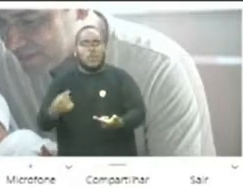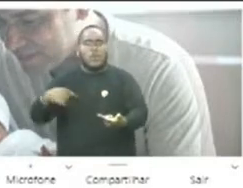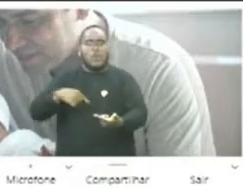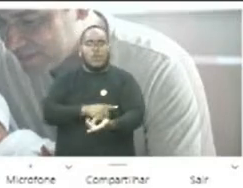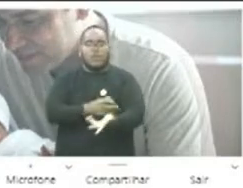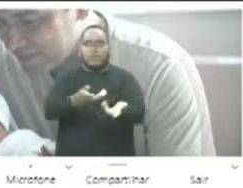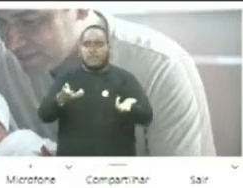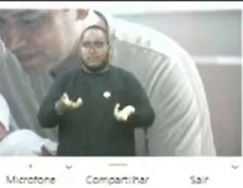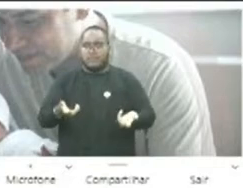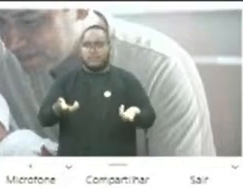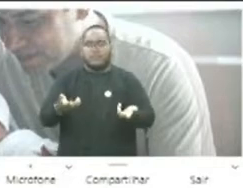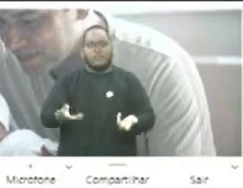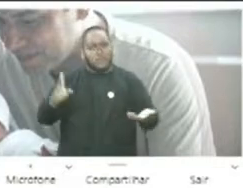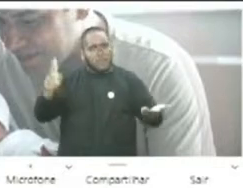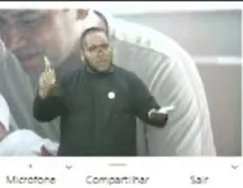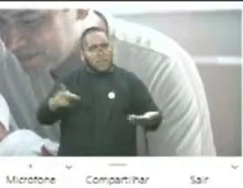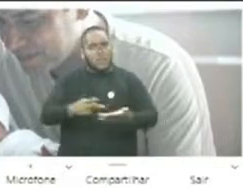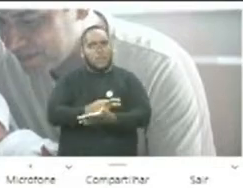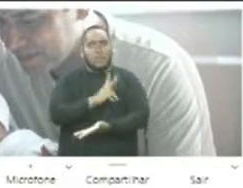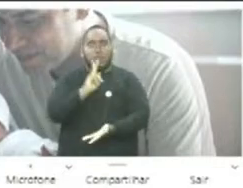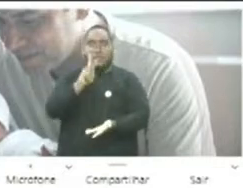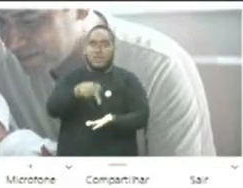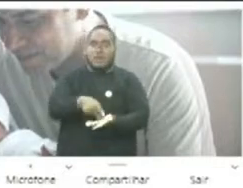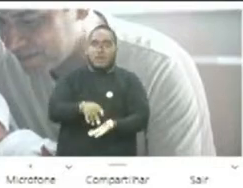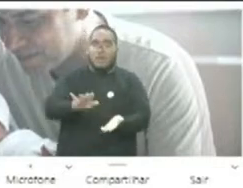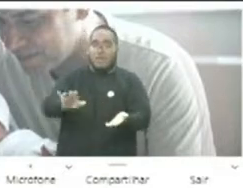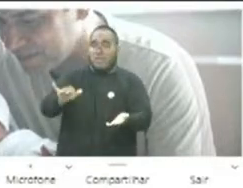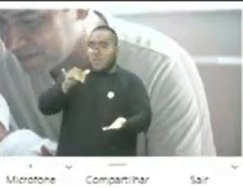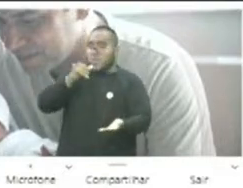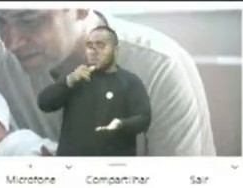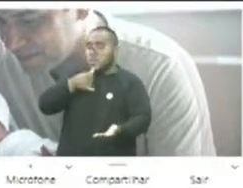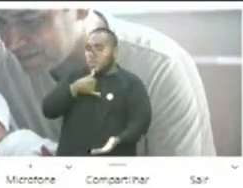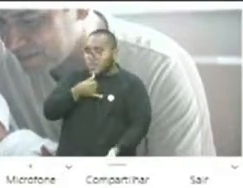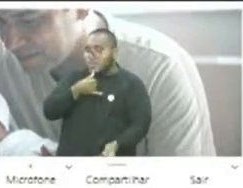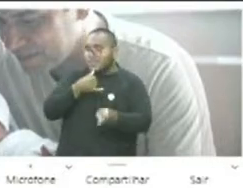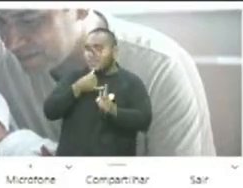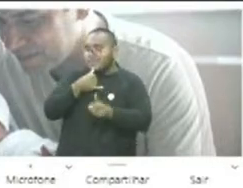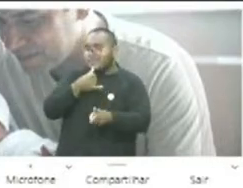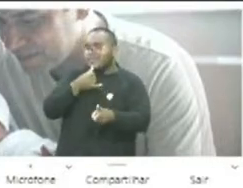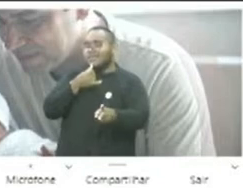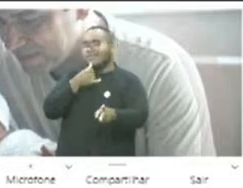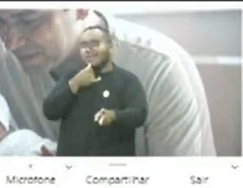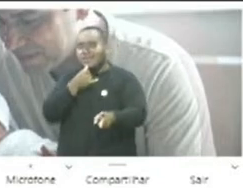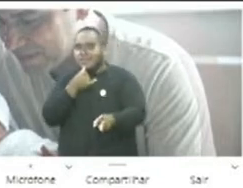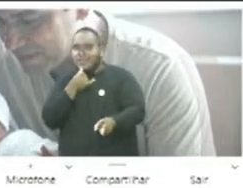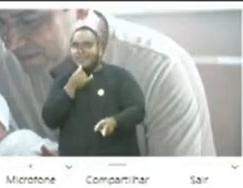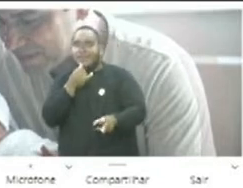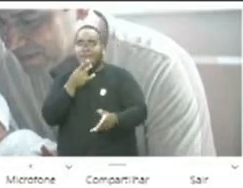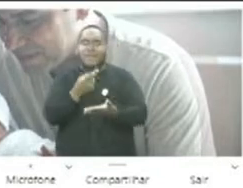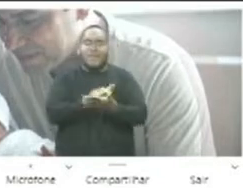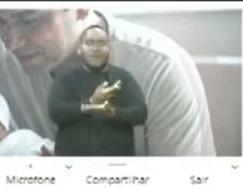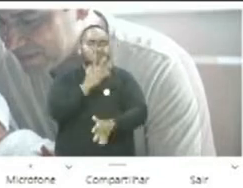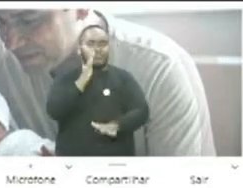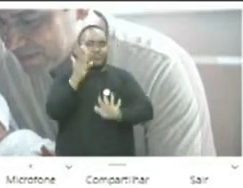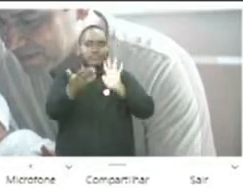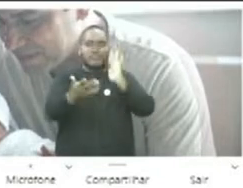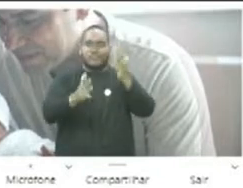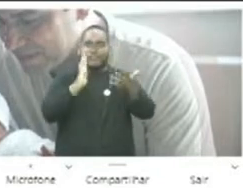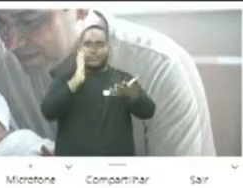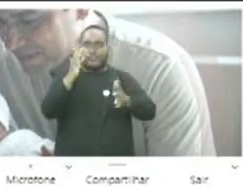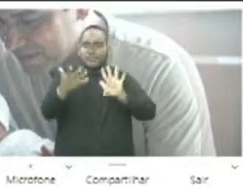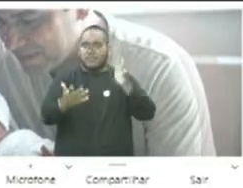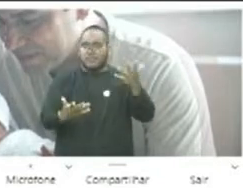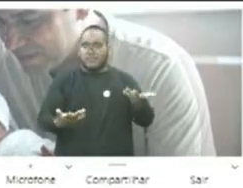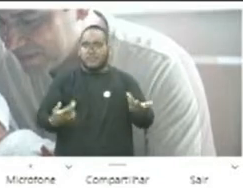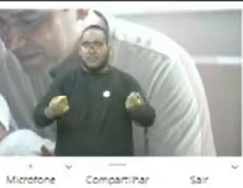mas infelizmente, né, vai sempre ter, né, nascimentos prematuros, e a gente precisa cuidar com humanização e com o máximo